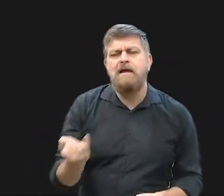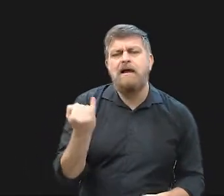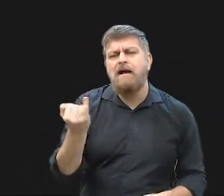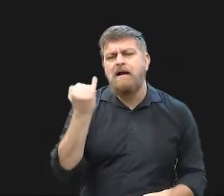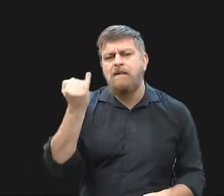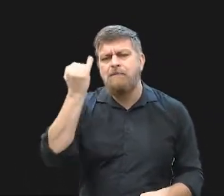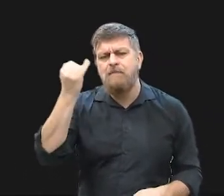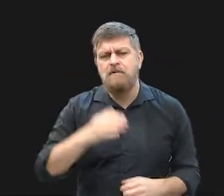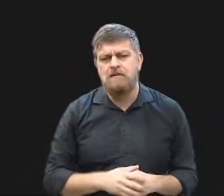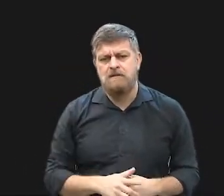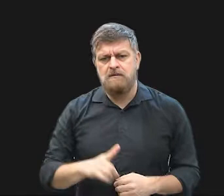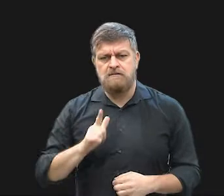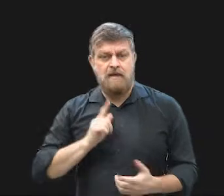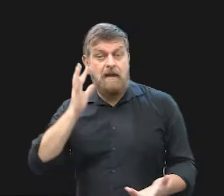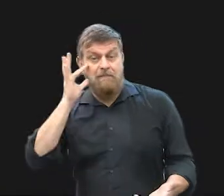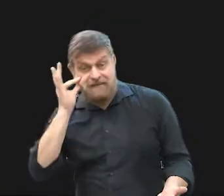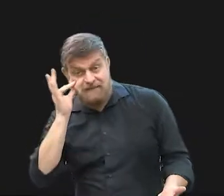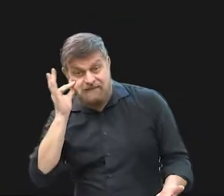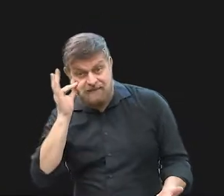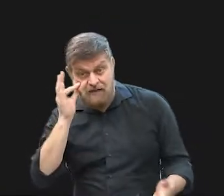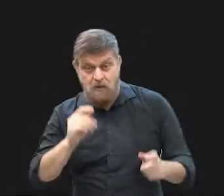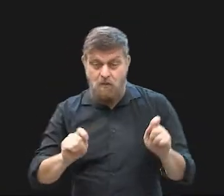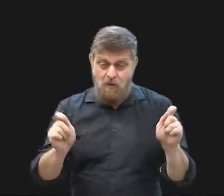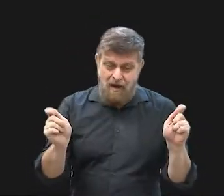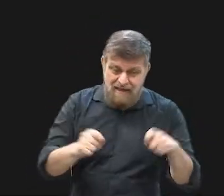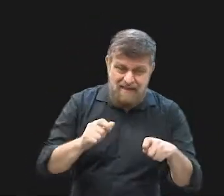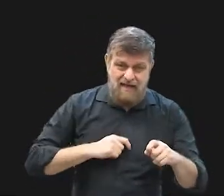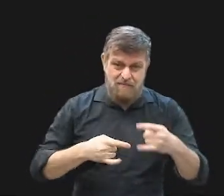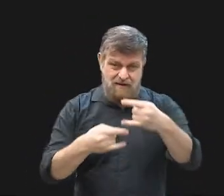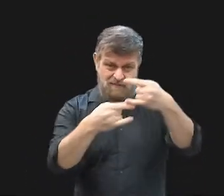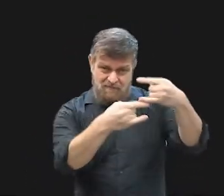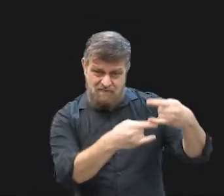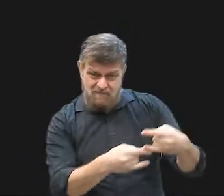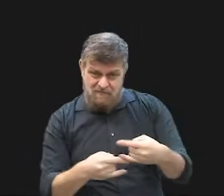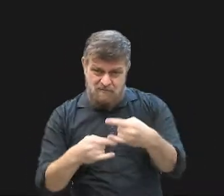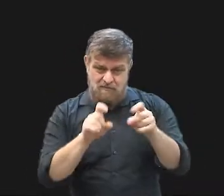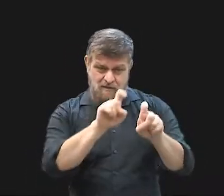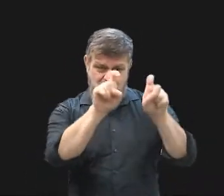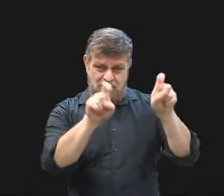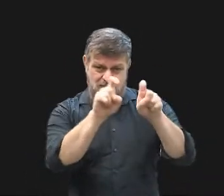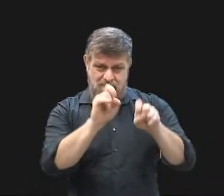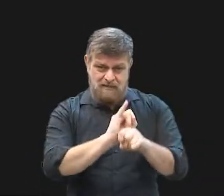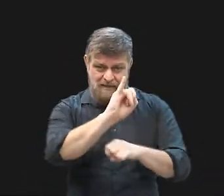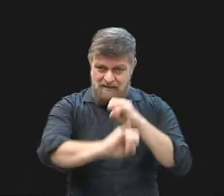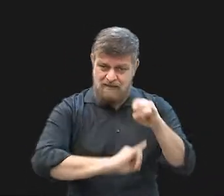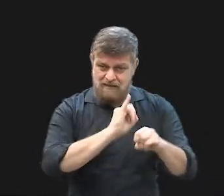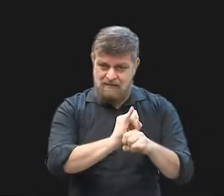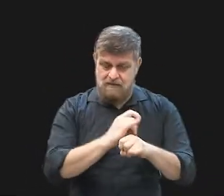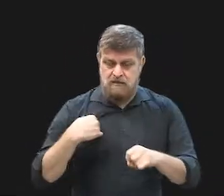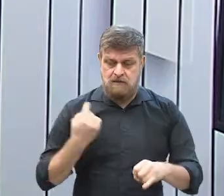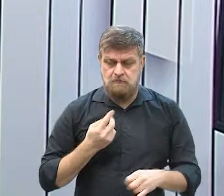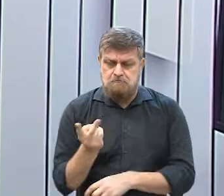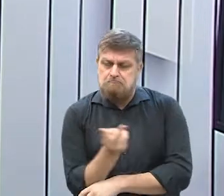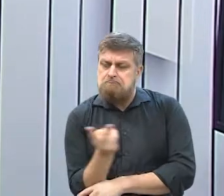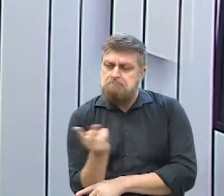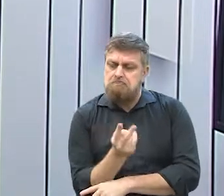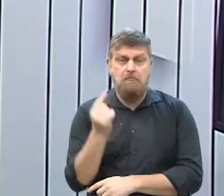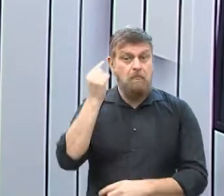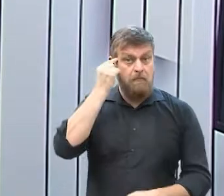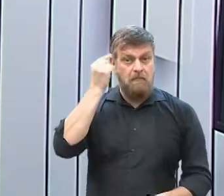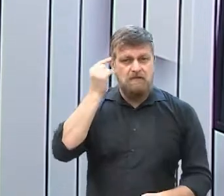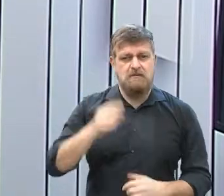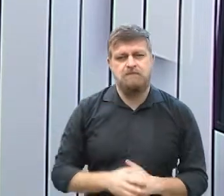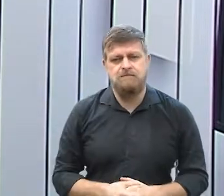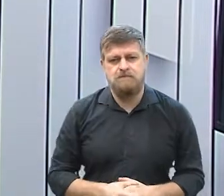importante estar presencial, o que vale a pena fazer virtual, e é algo que vale a pena a gente pensar. Lembrando